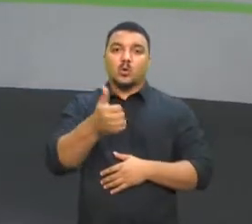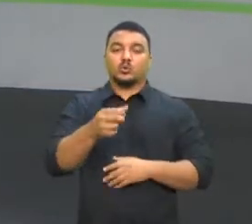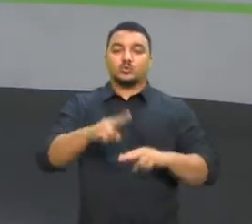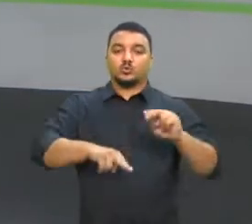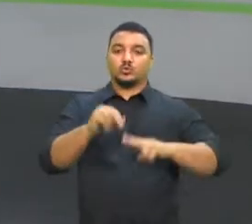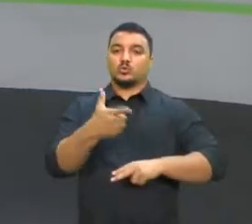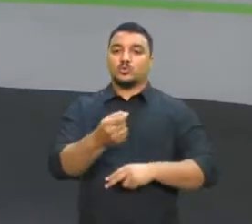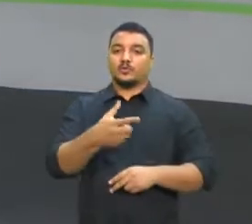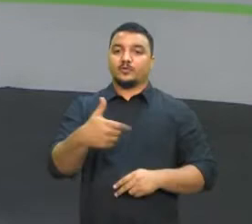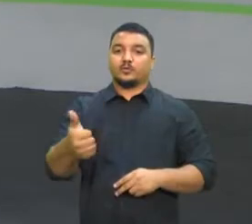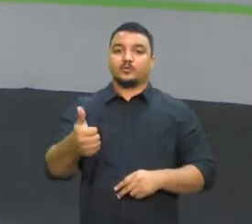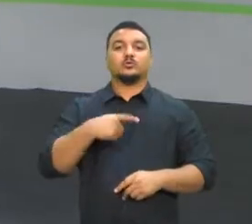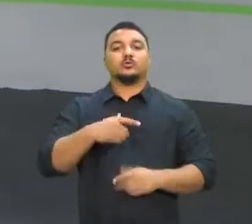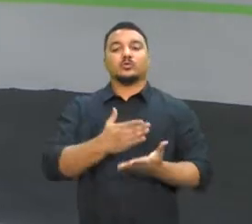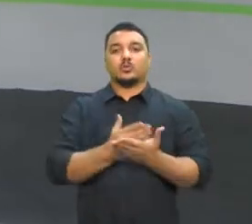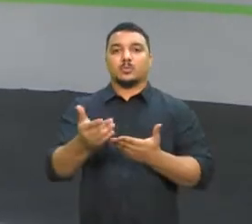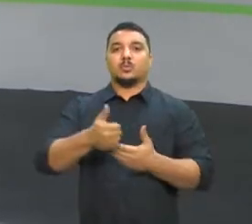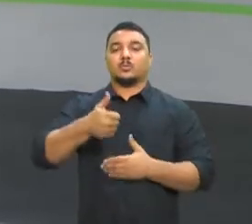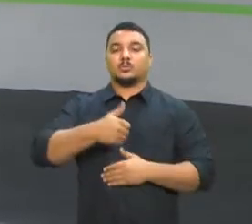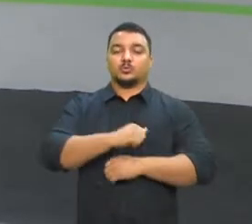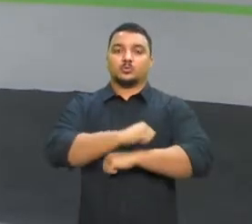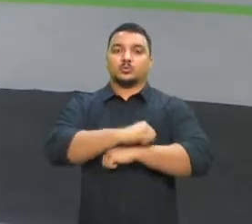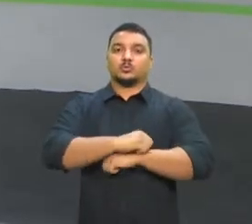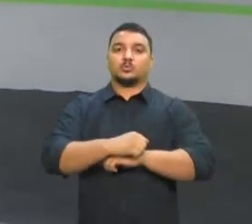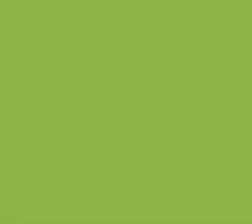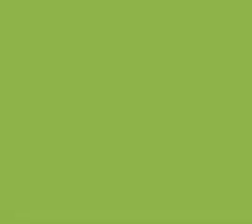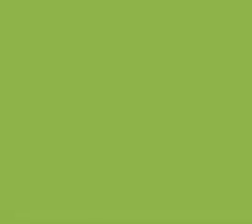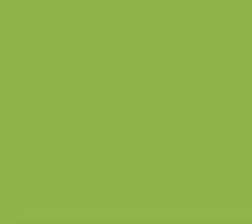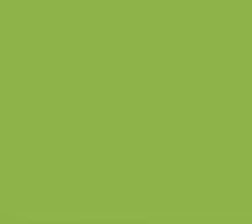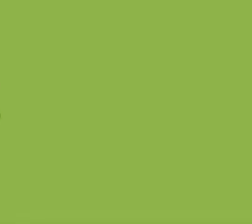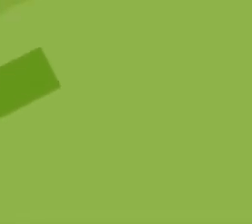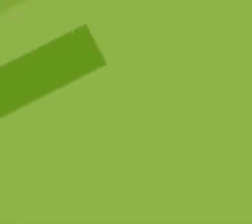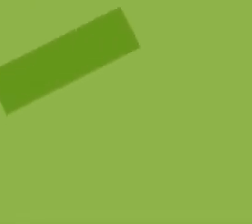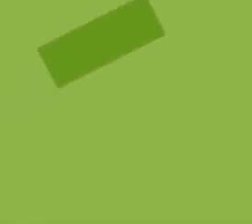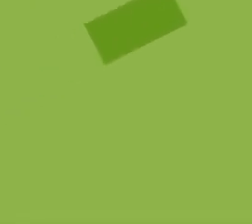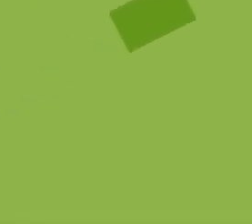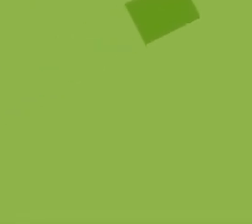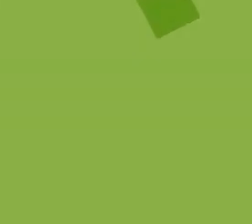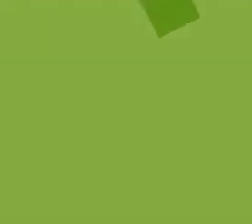junho de 2021, e o primeiro expediente já está no ar.